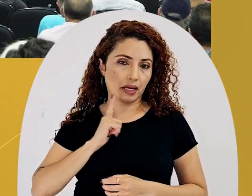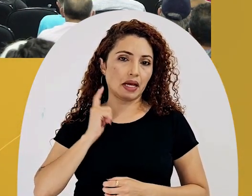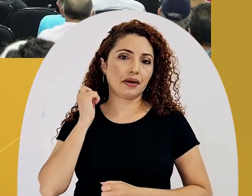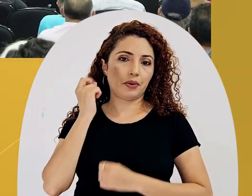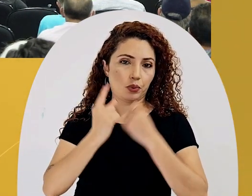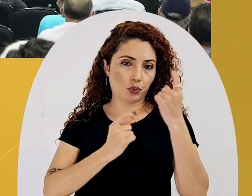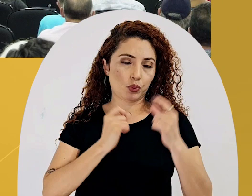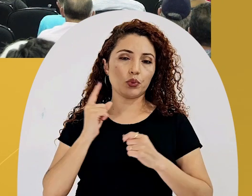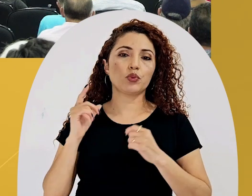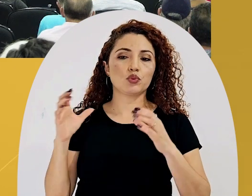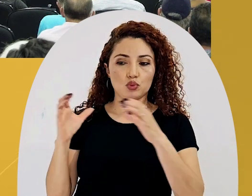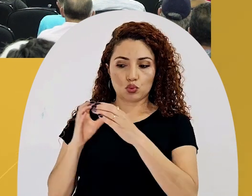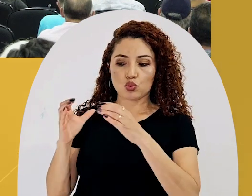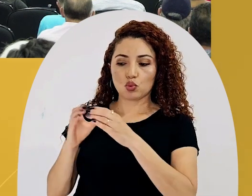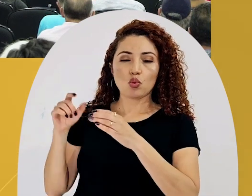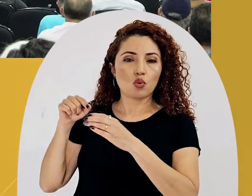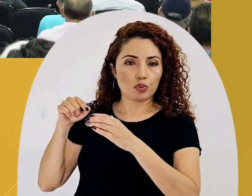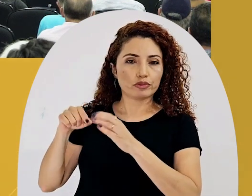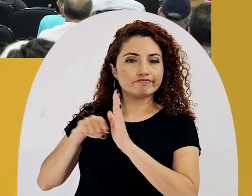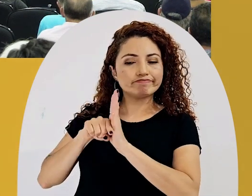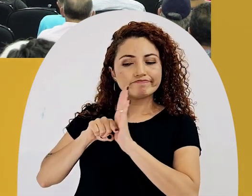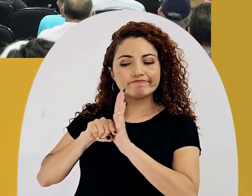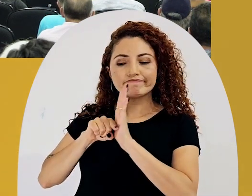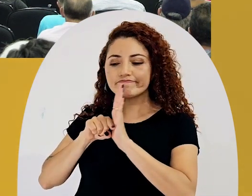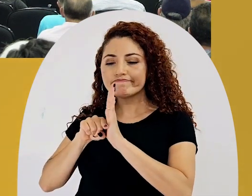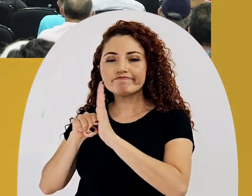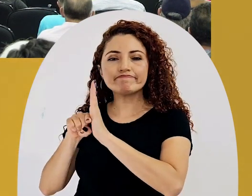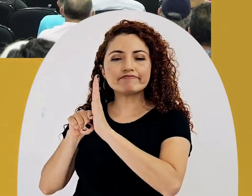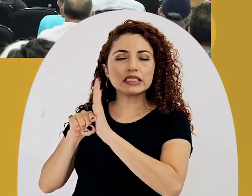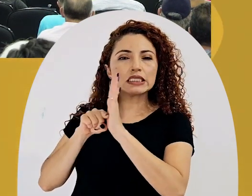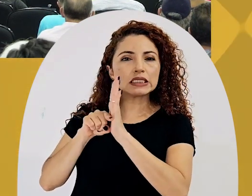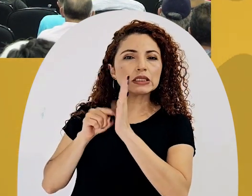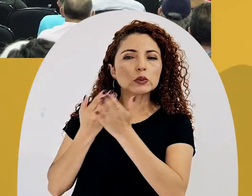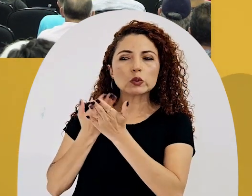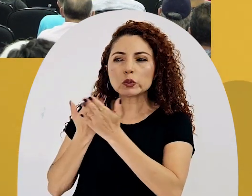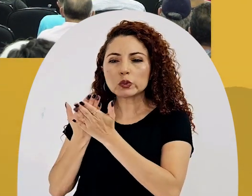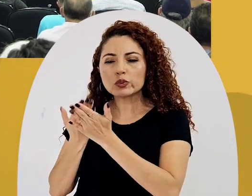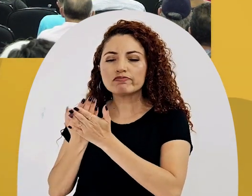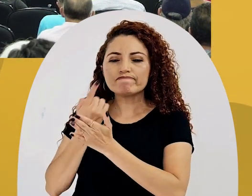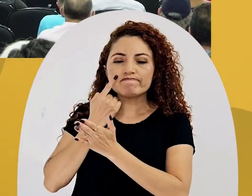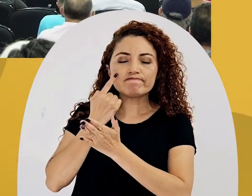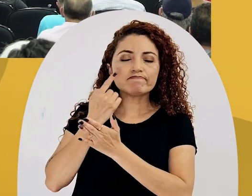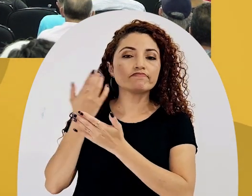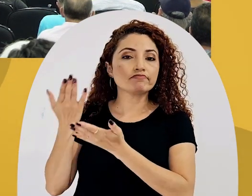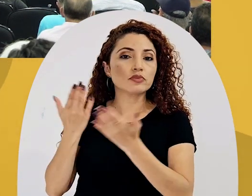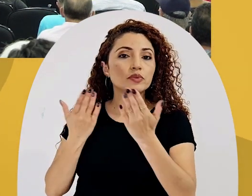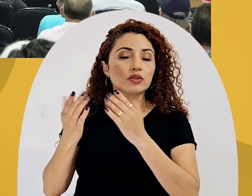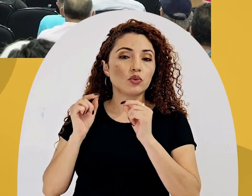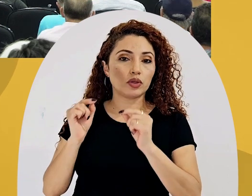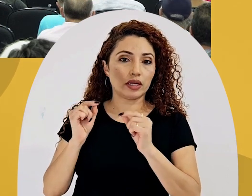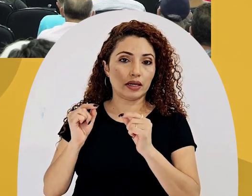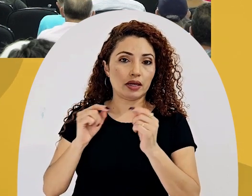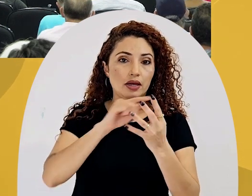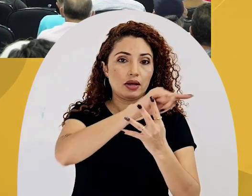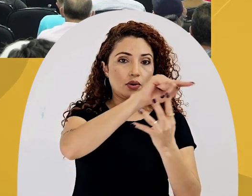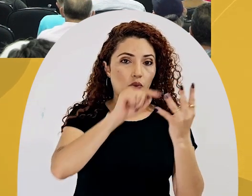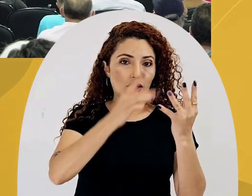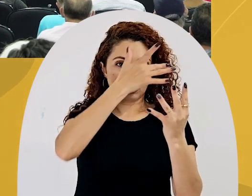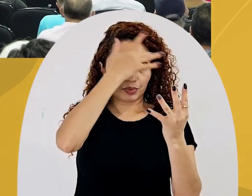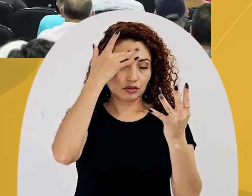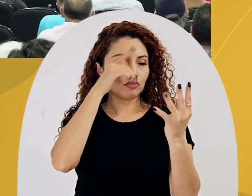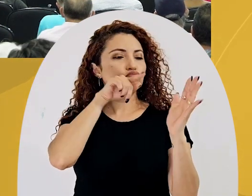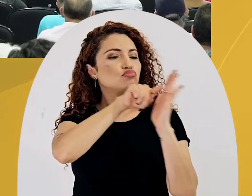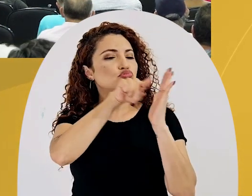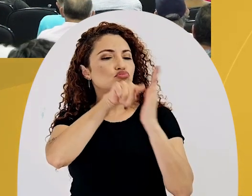né, alguns grupos de pesquisa fizeram esses estudos. Em cada